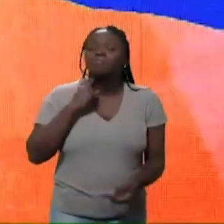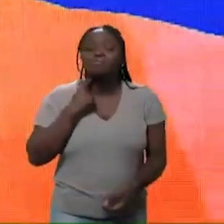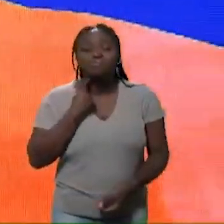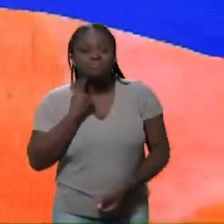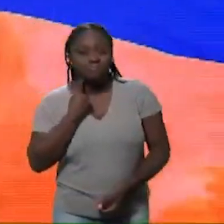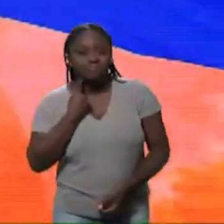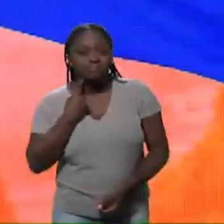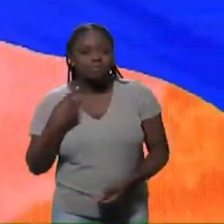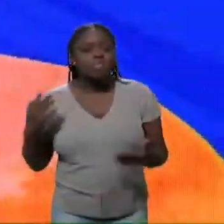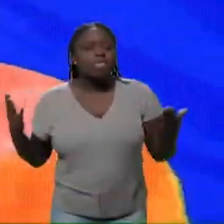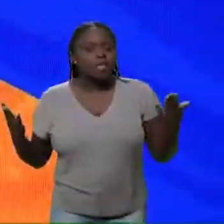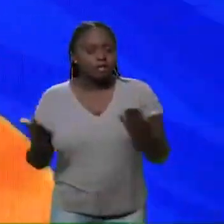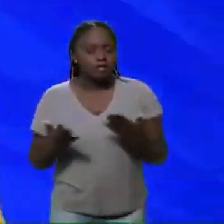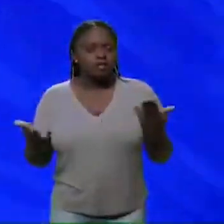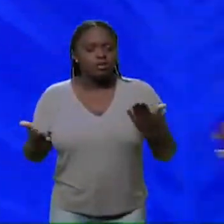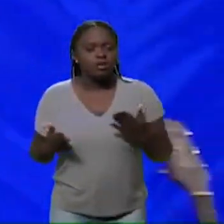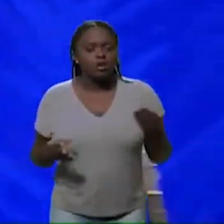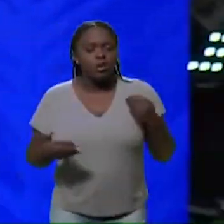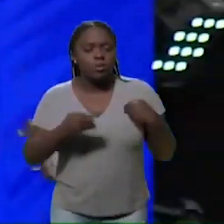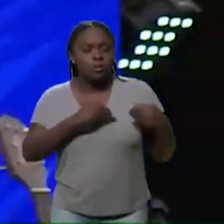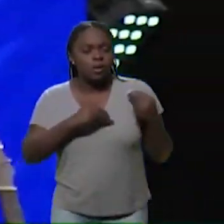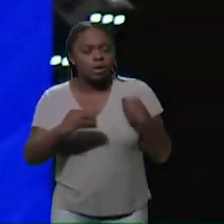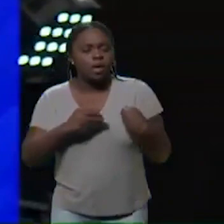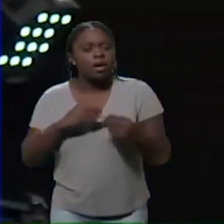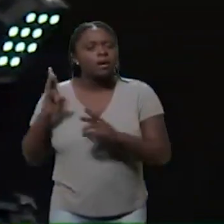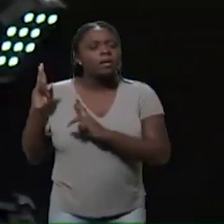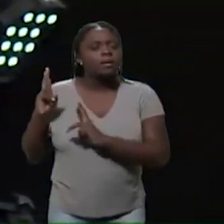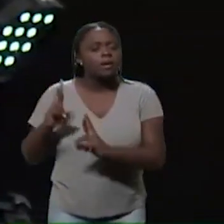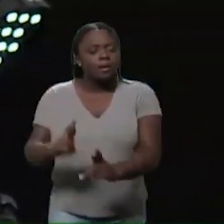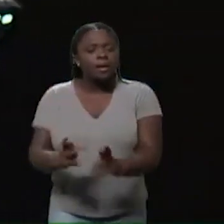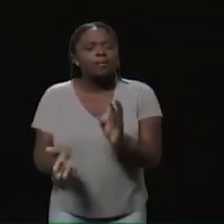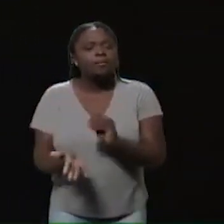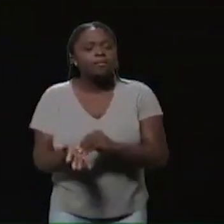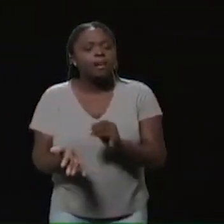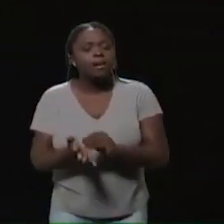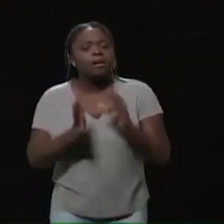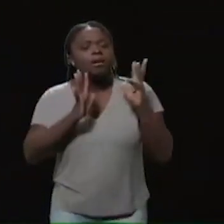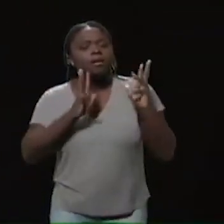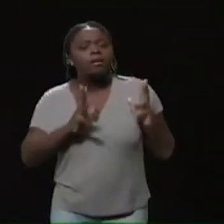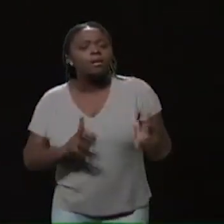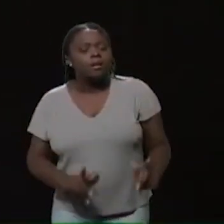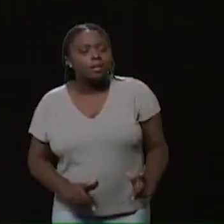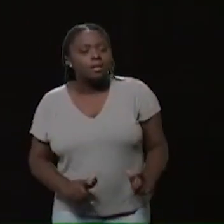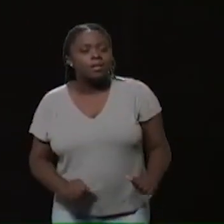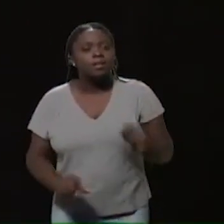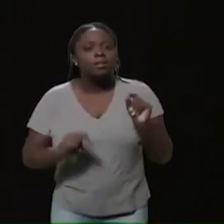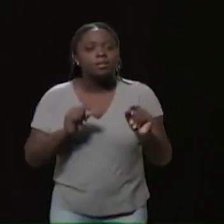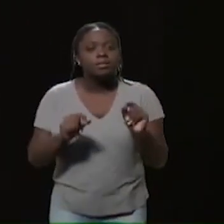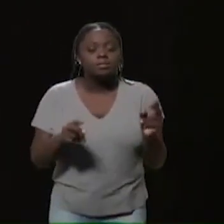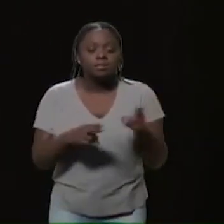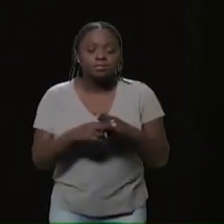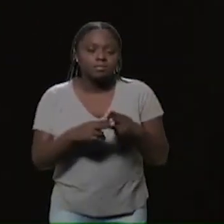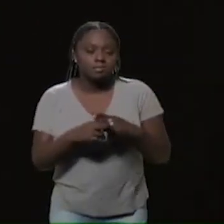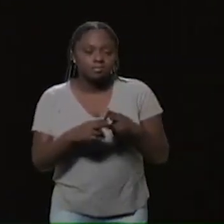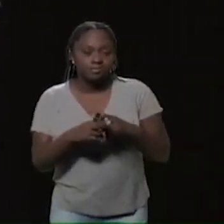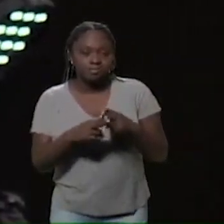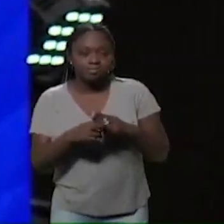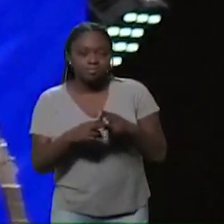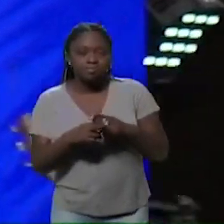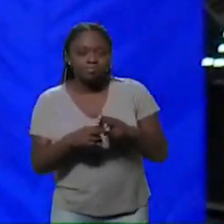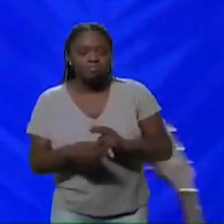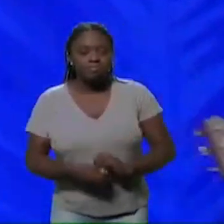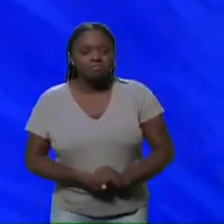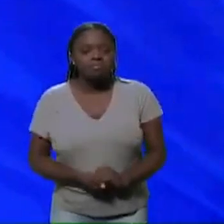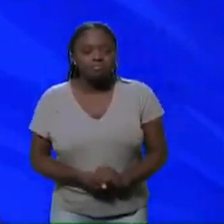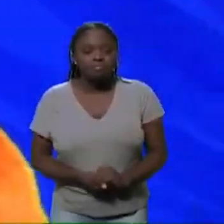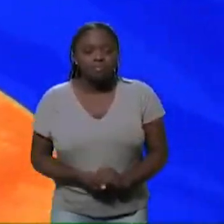hoje, gente, se tem um pecado que representa a falta de pureza, esse pecado é a pornografia.